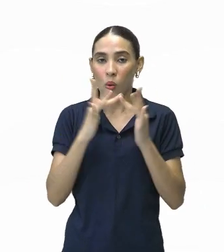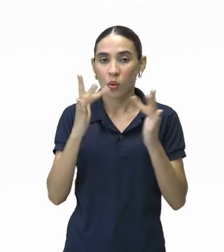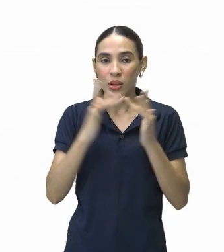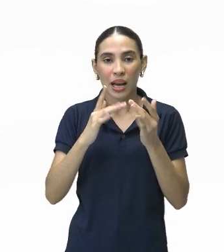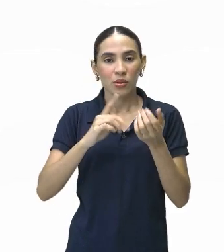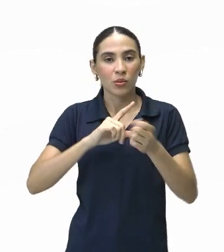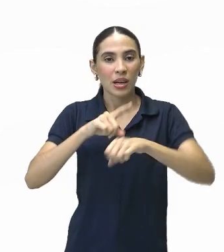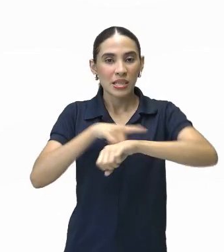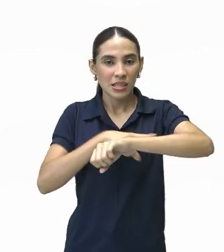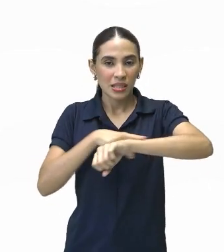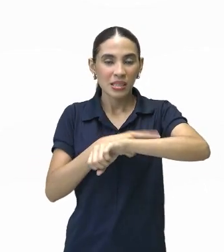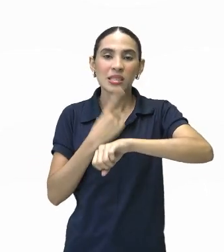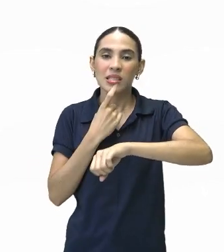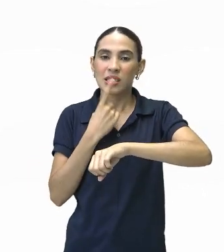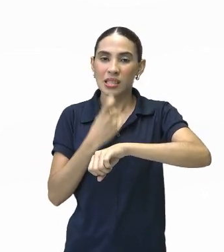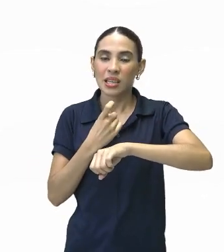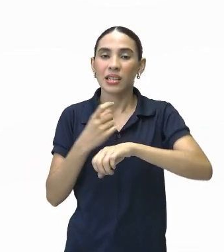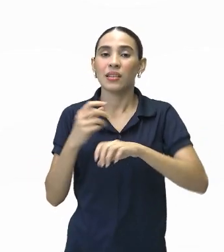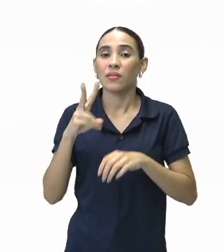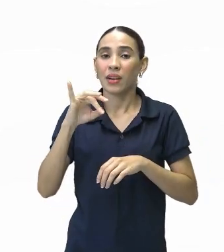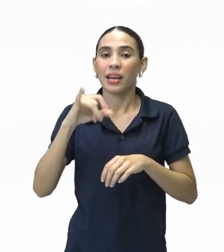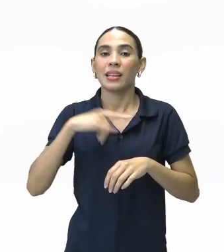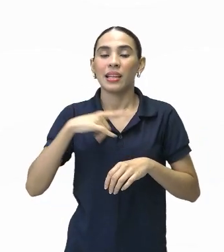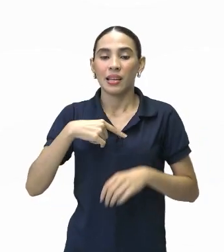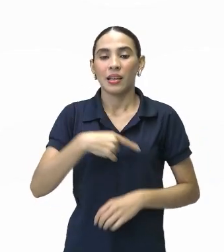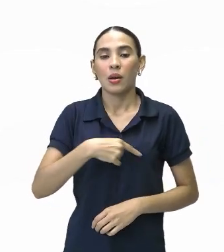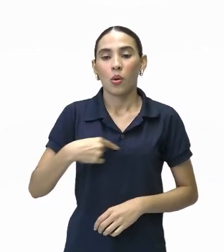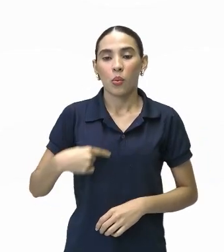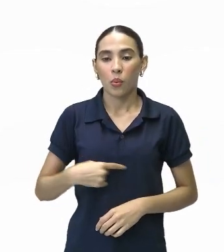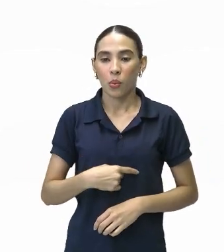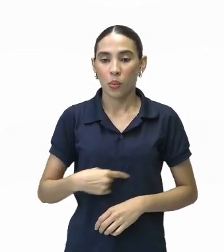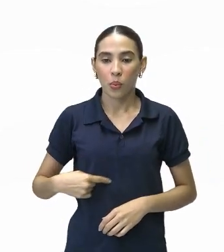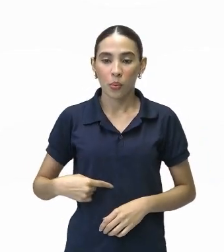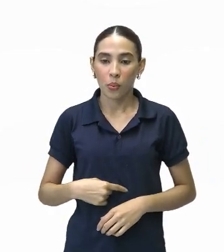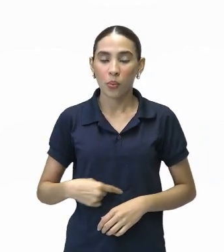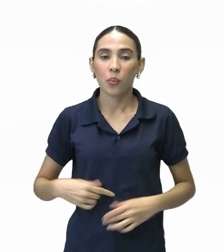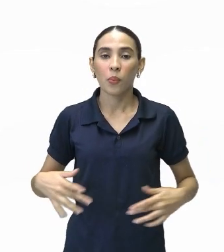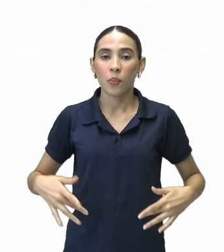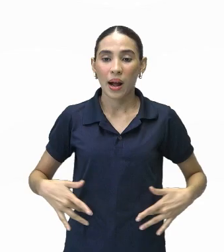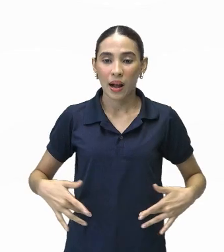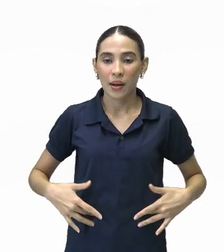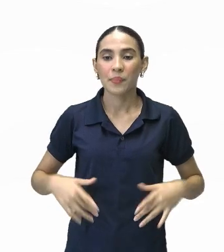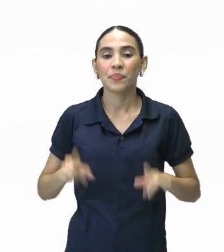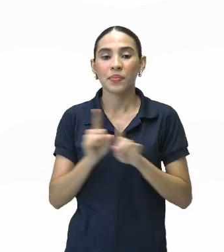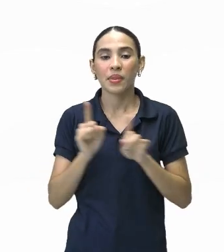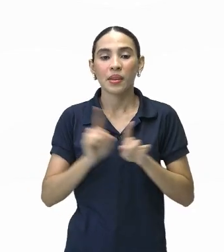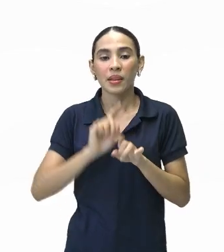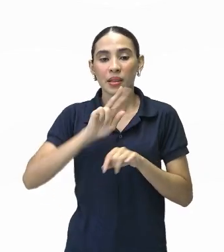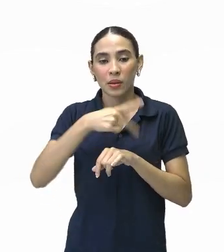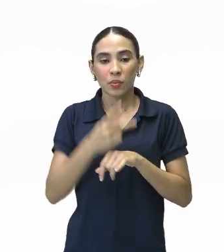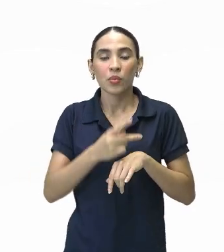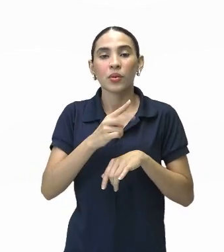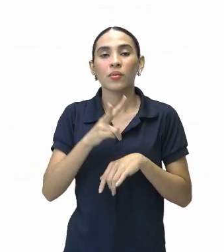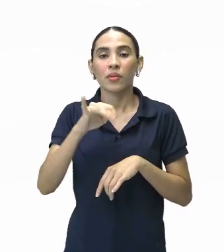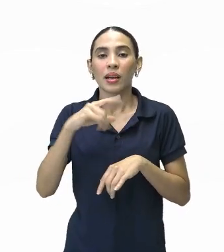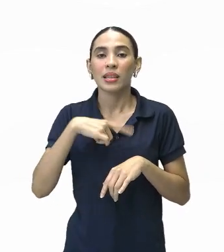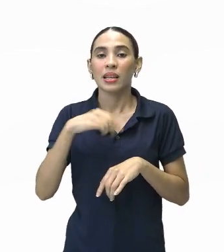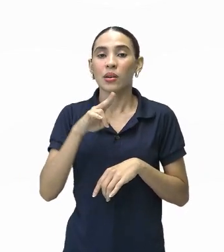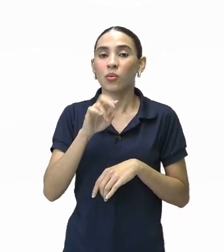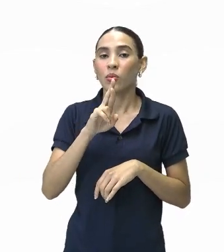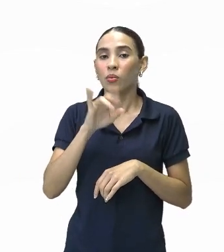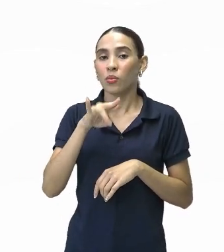leva eles até o rim, que ele vai fazer o papel de filtrar, né? E nesse papel de filtrar e formar a